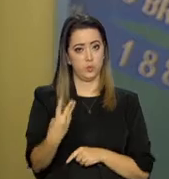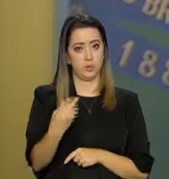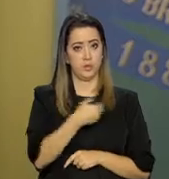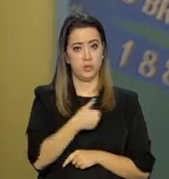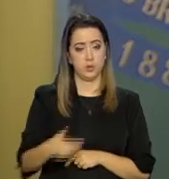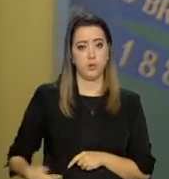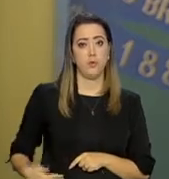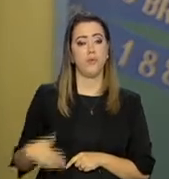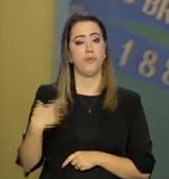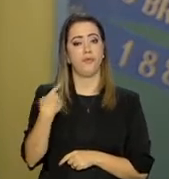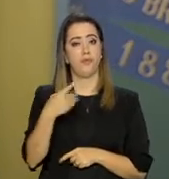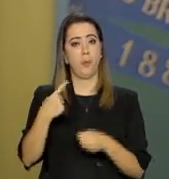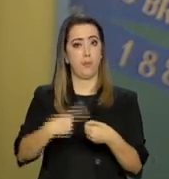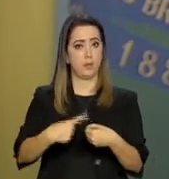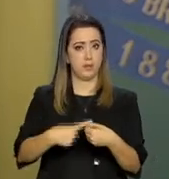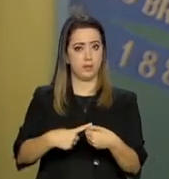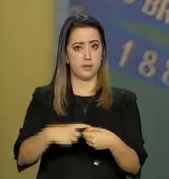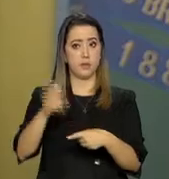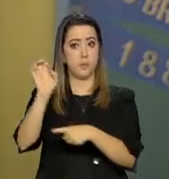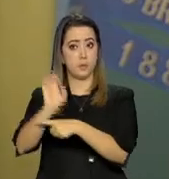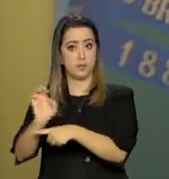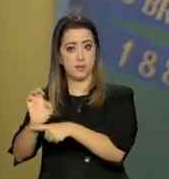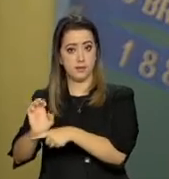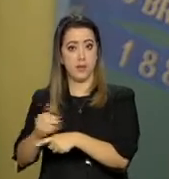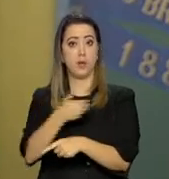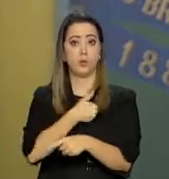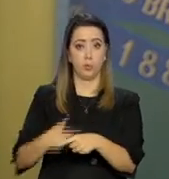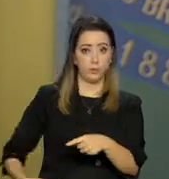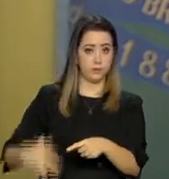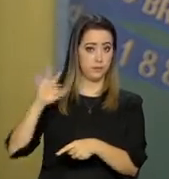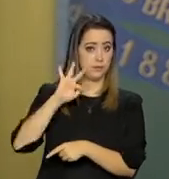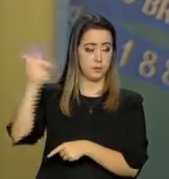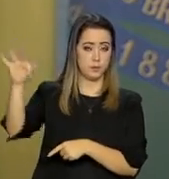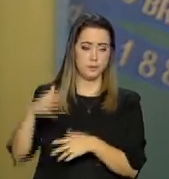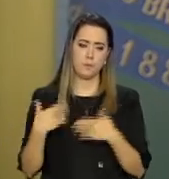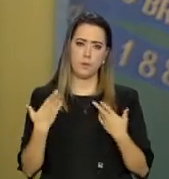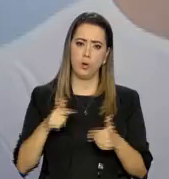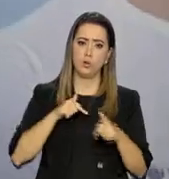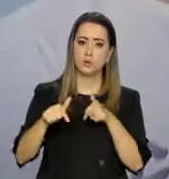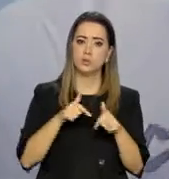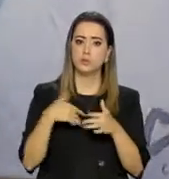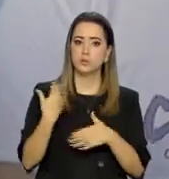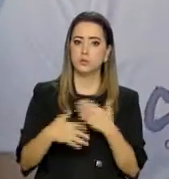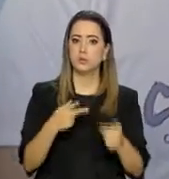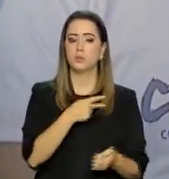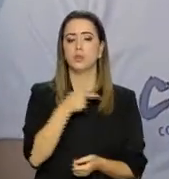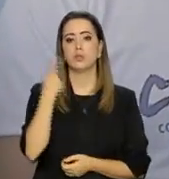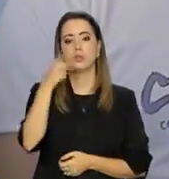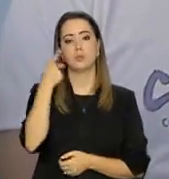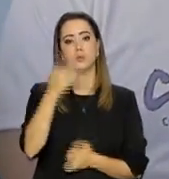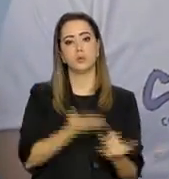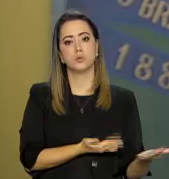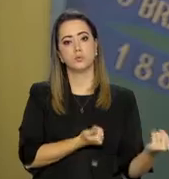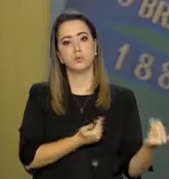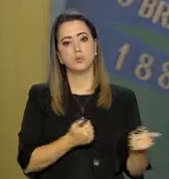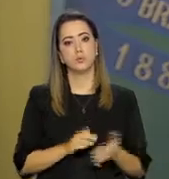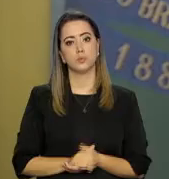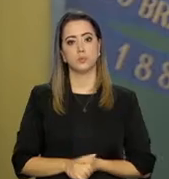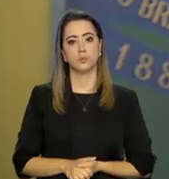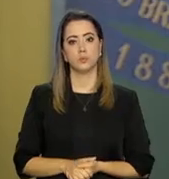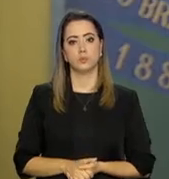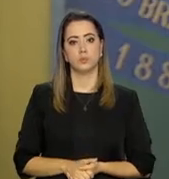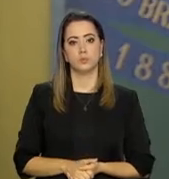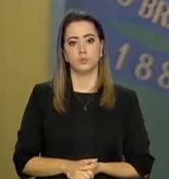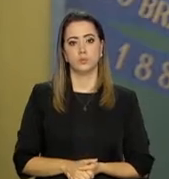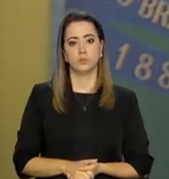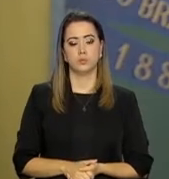governo, ou seja, municípios, estados e a União, na execução da Política Nacional de Juventude. Esta é,